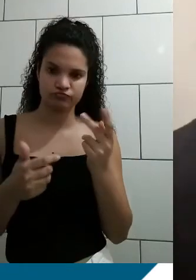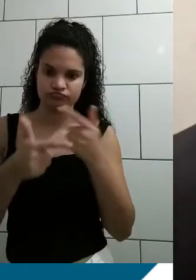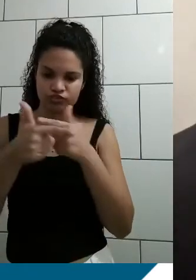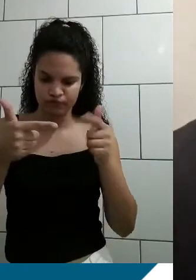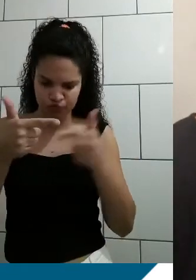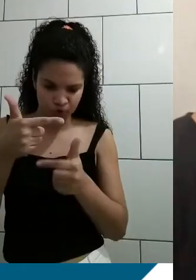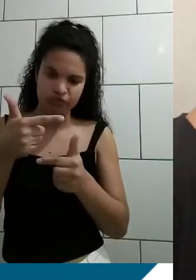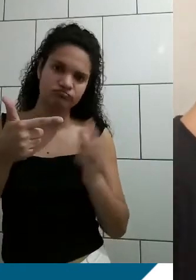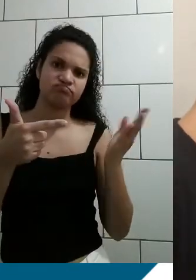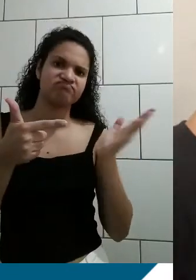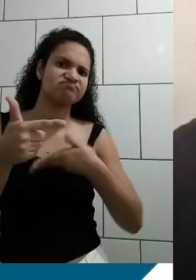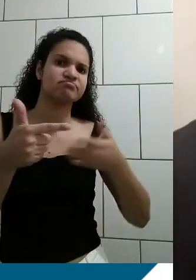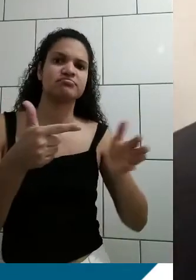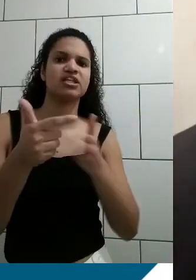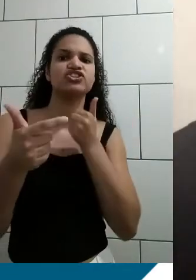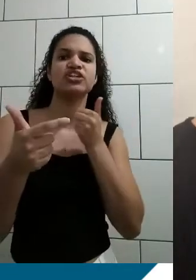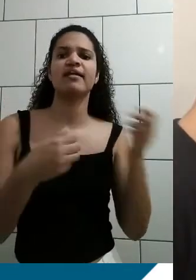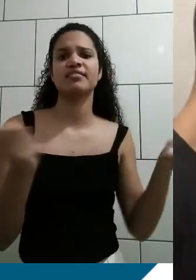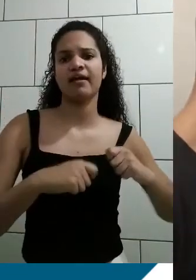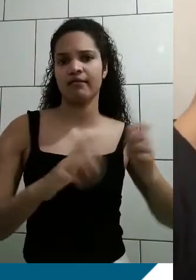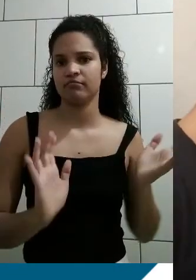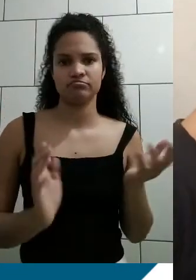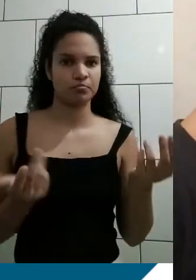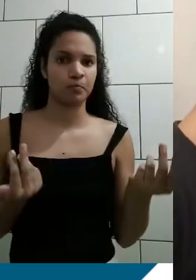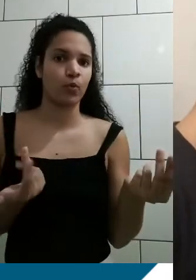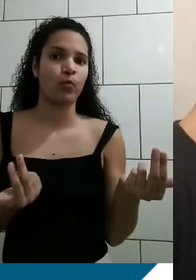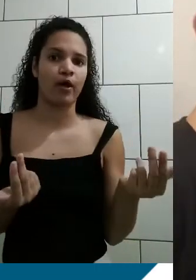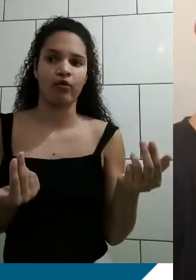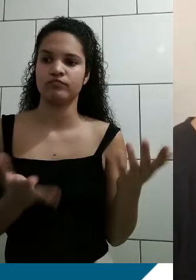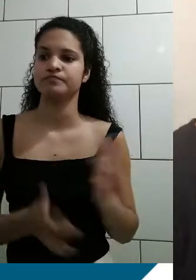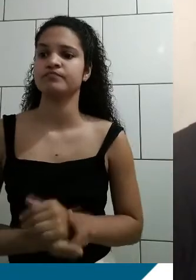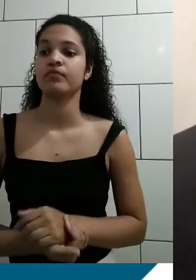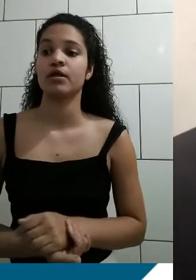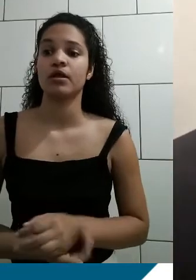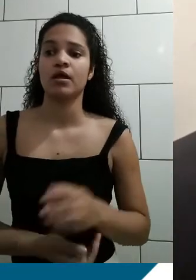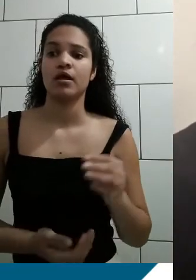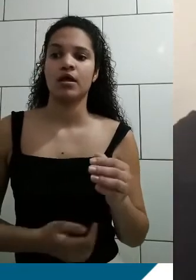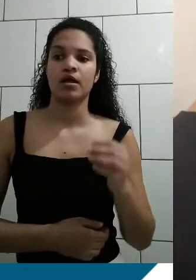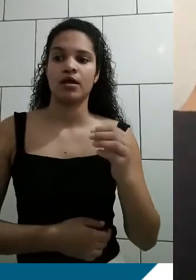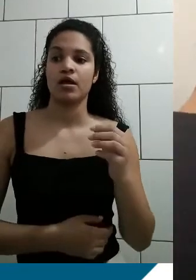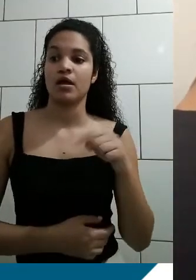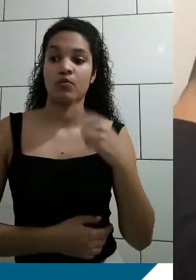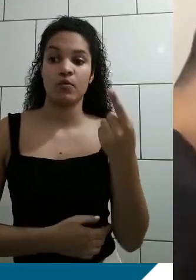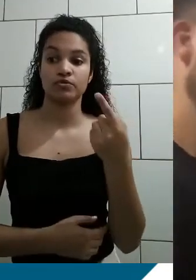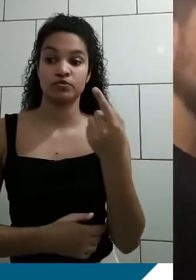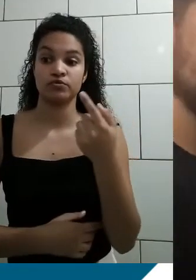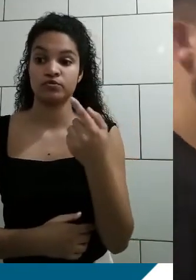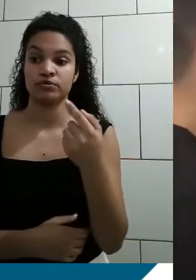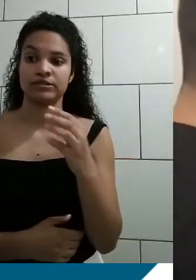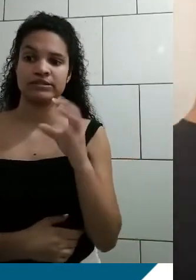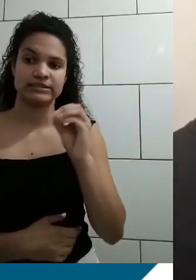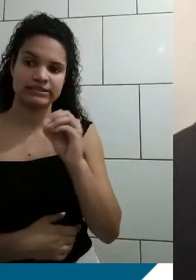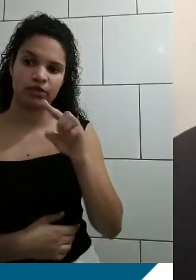pego 1 meio ao quadrado, isso vai dar 0,25. E 10 ao quadrado, isso vai dar 100. 100 vezes 1, fica o valor